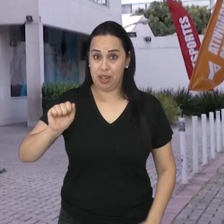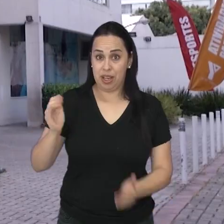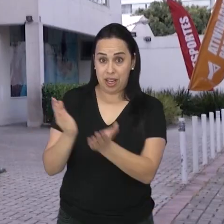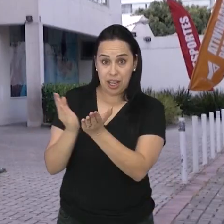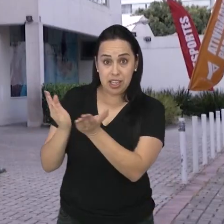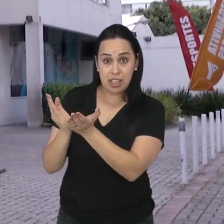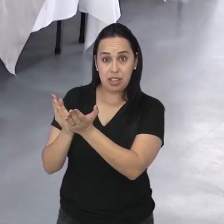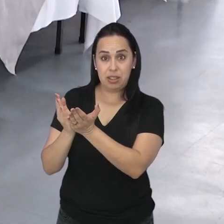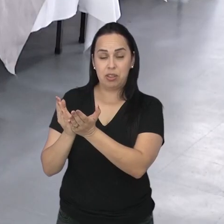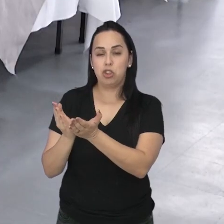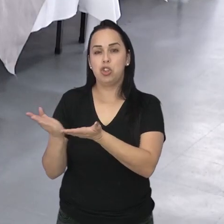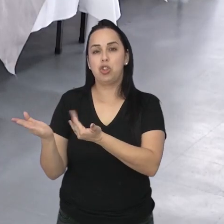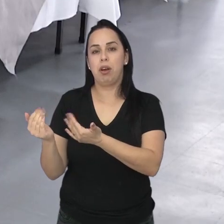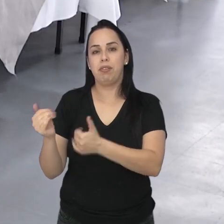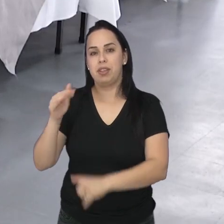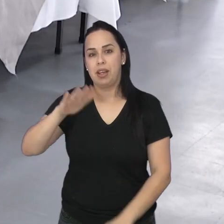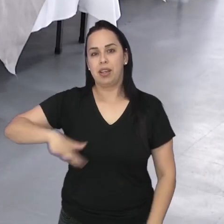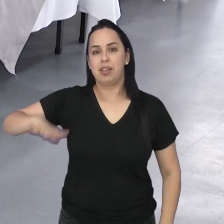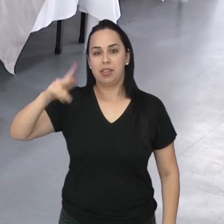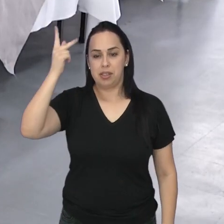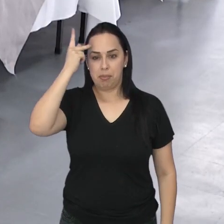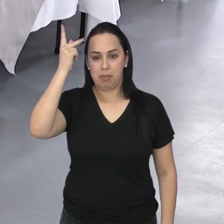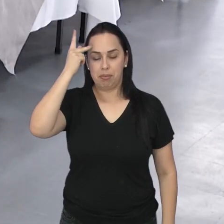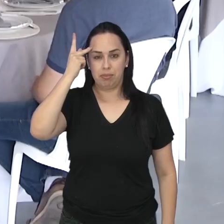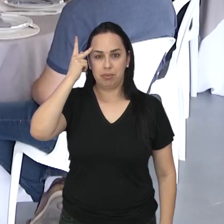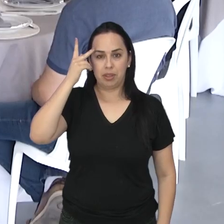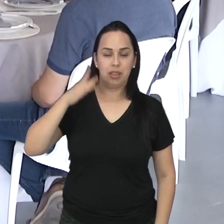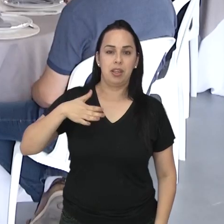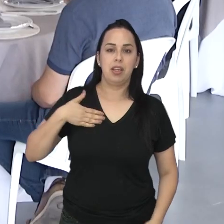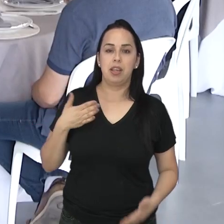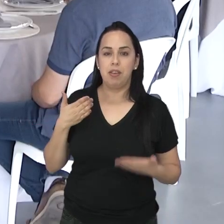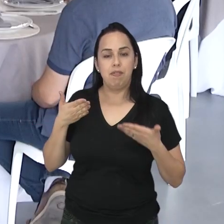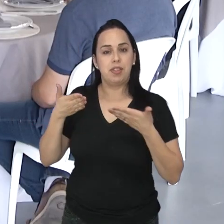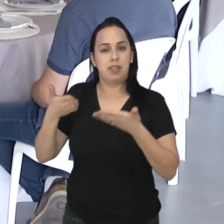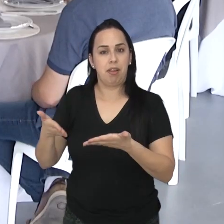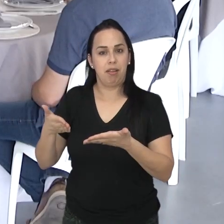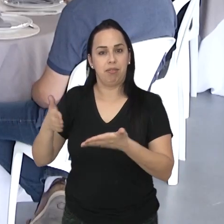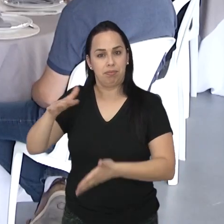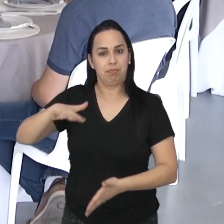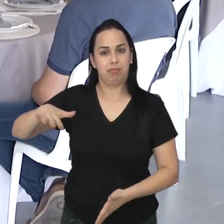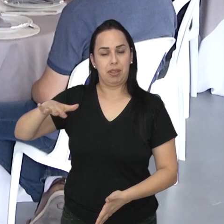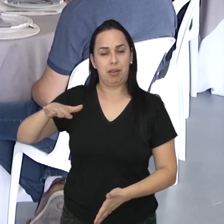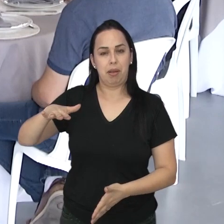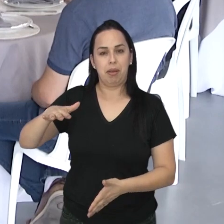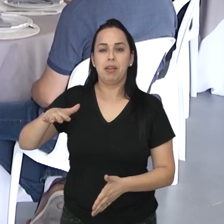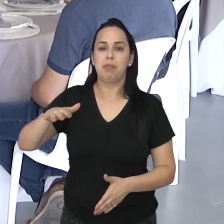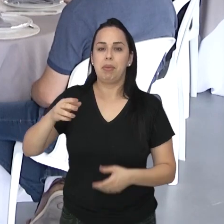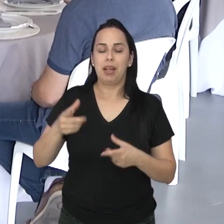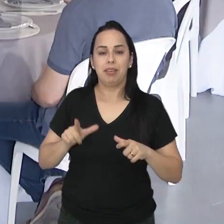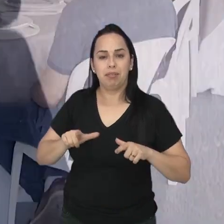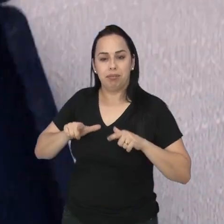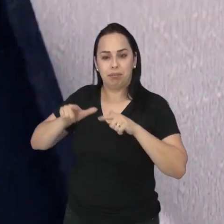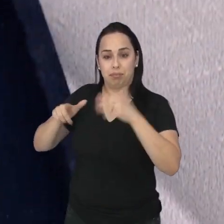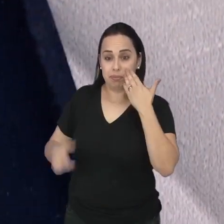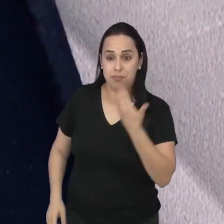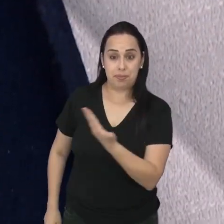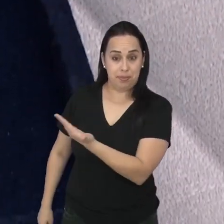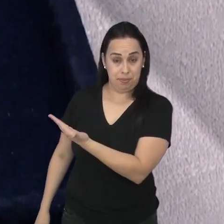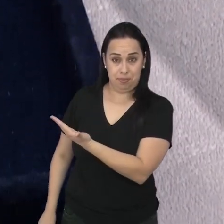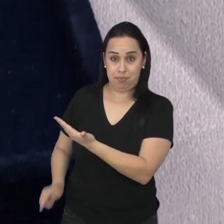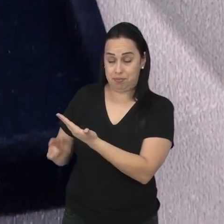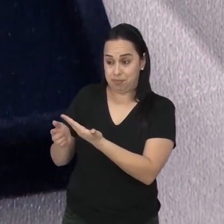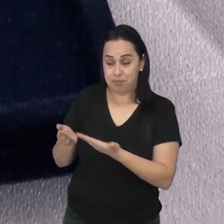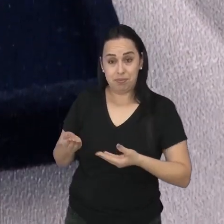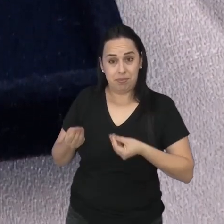São Paulo, estiveram presentes na instituição, que fica na zona sul de São José dos Campos, para a entrega da medalha